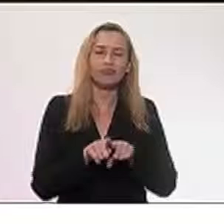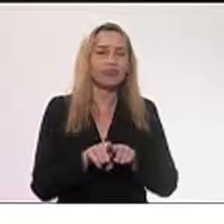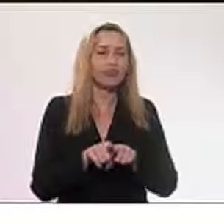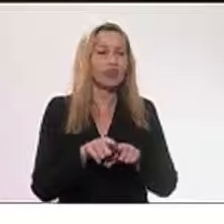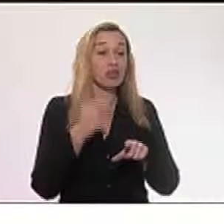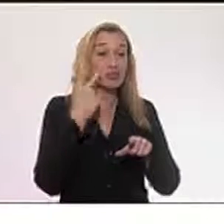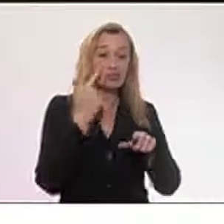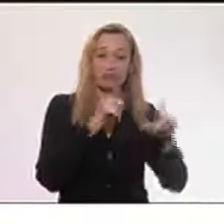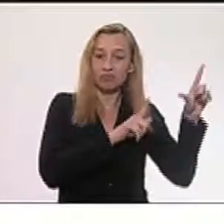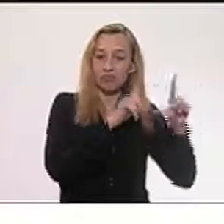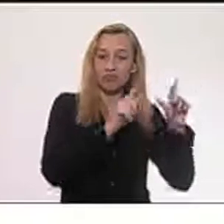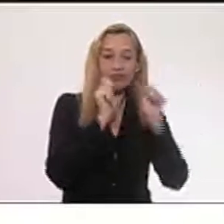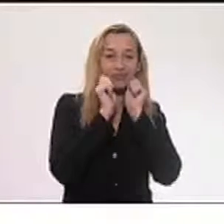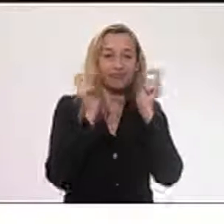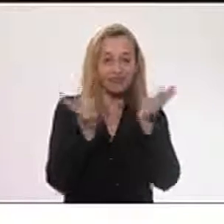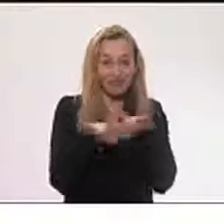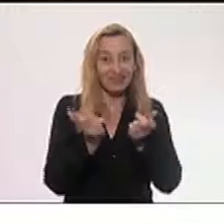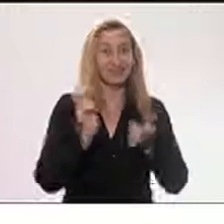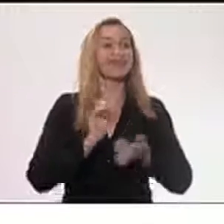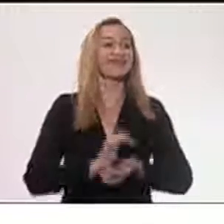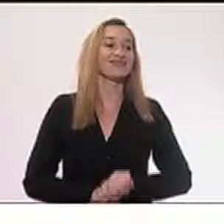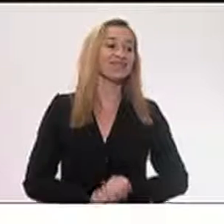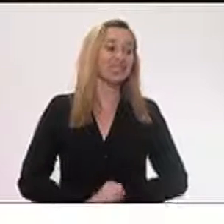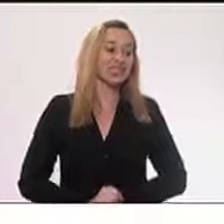assistindo a TV Alerj,